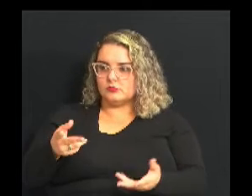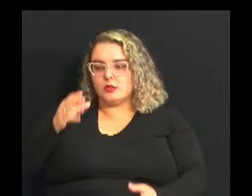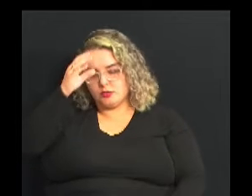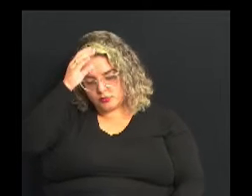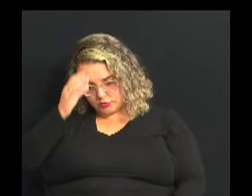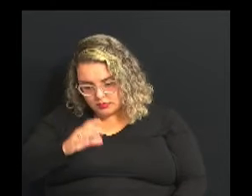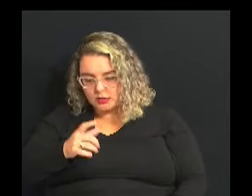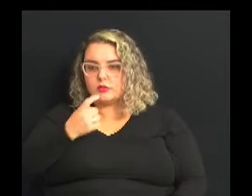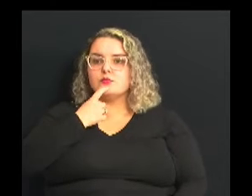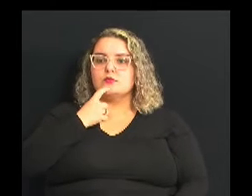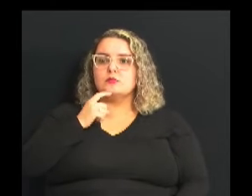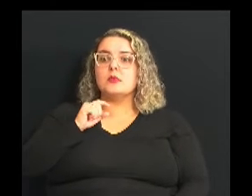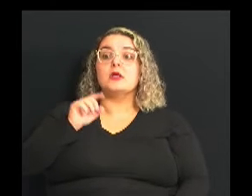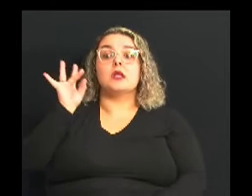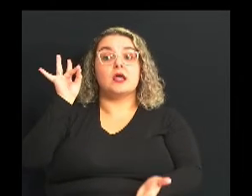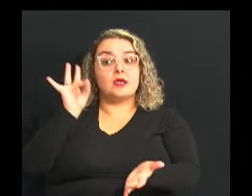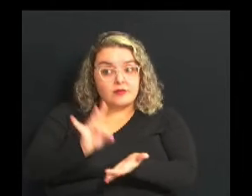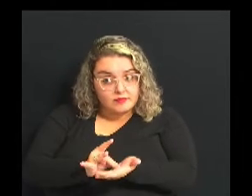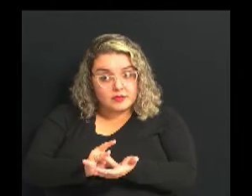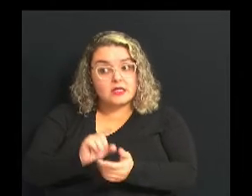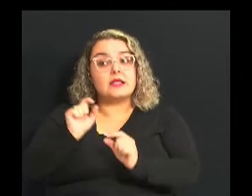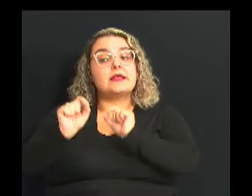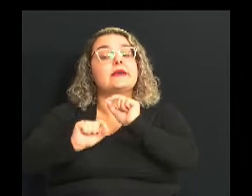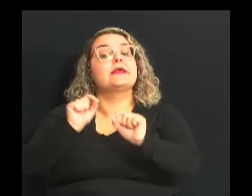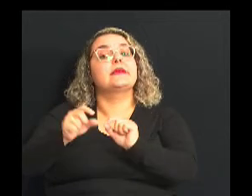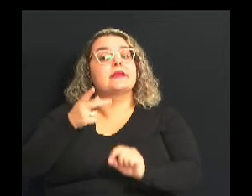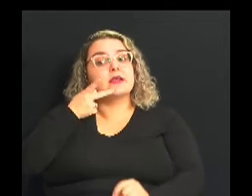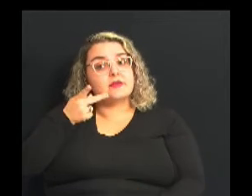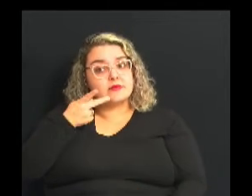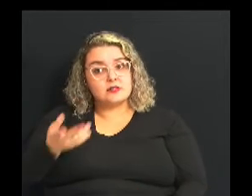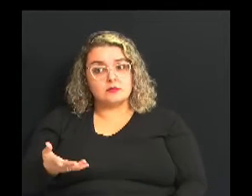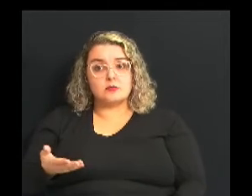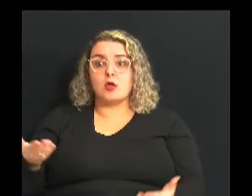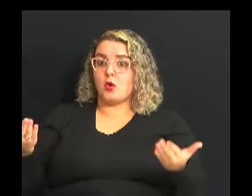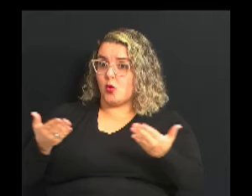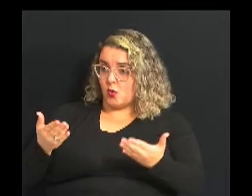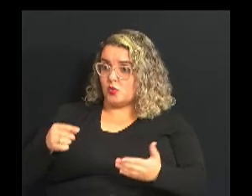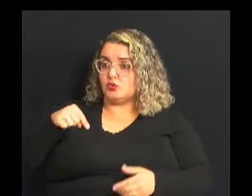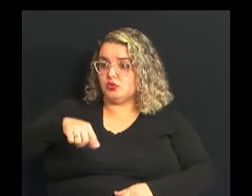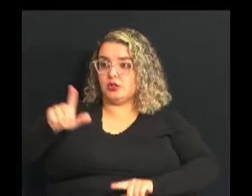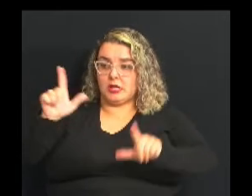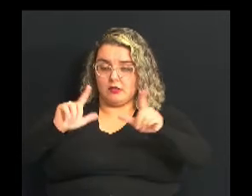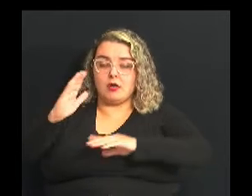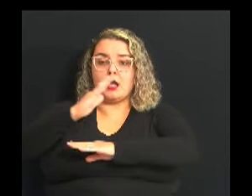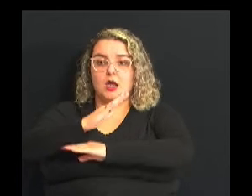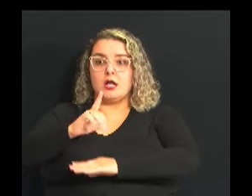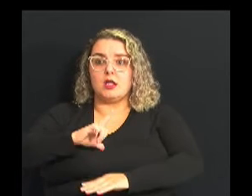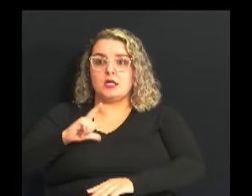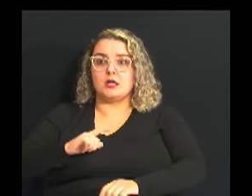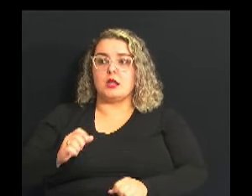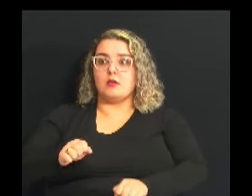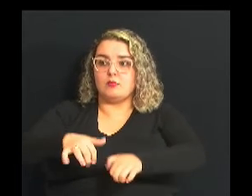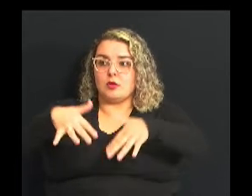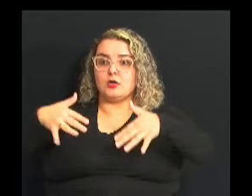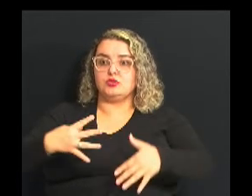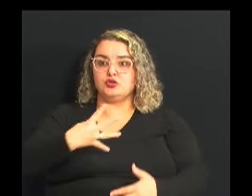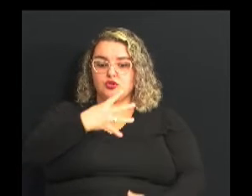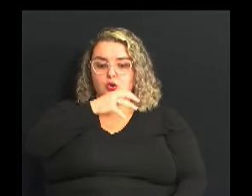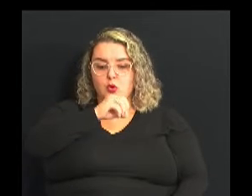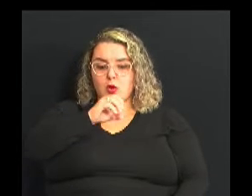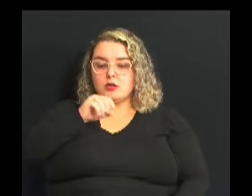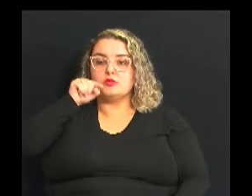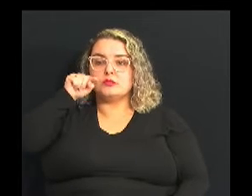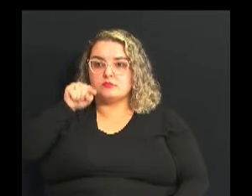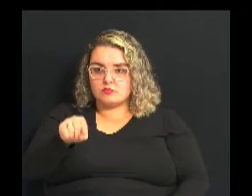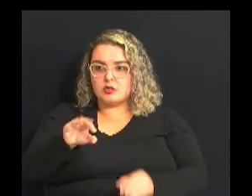Campinas. Mas, efetivamente, para quem que nós estamos falando. Então, hoje, a TV Câmara ela tem um público potencial de 400 mil famílias em